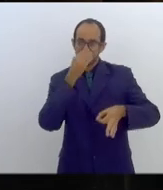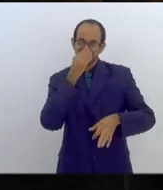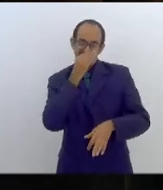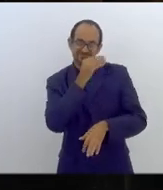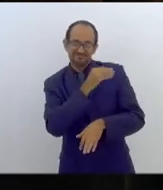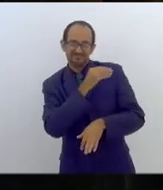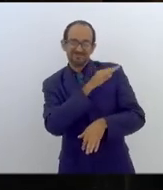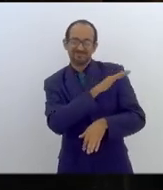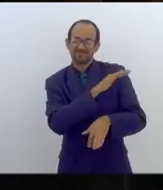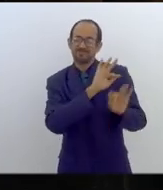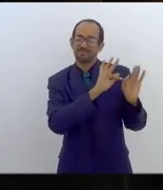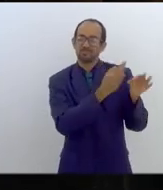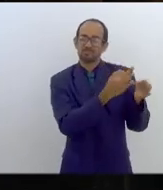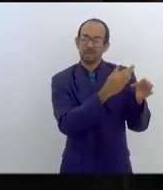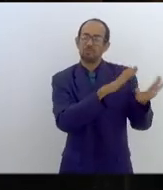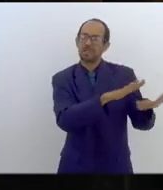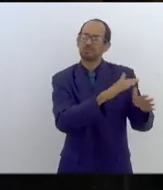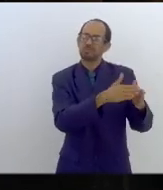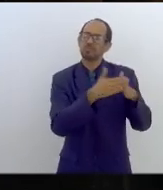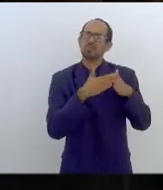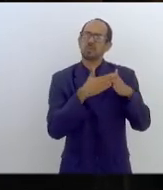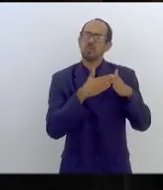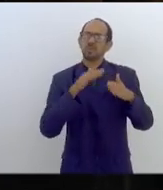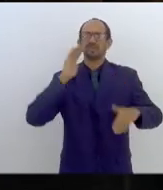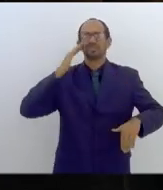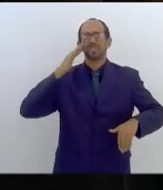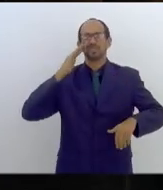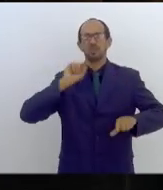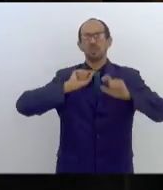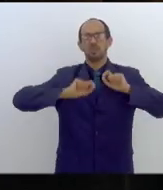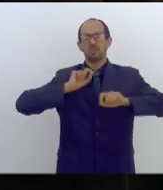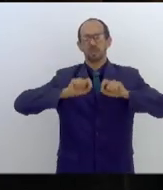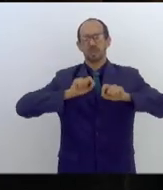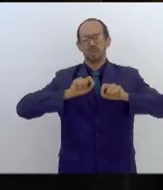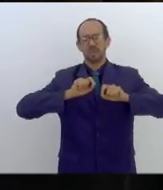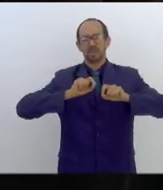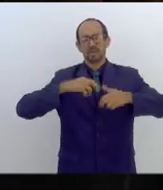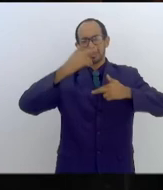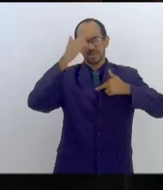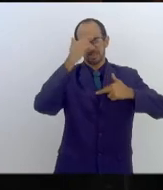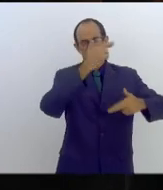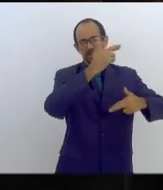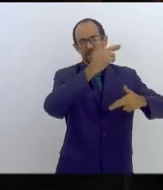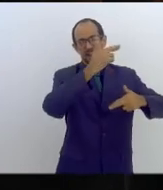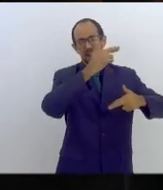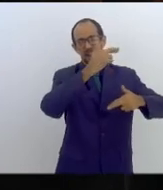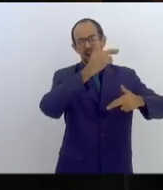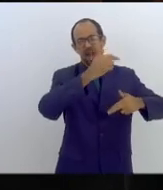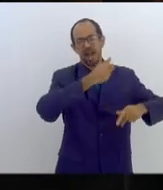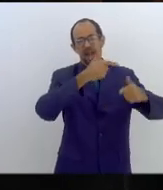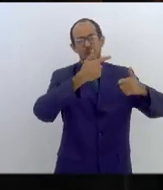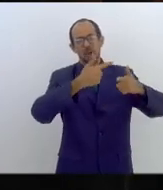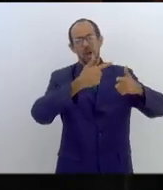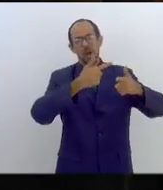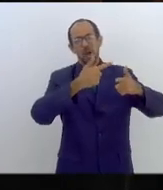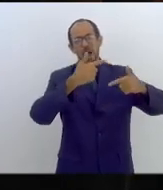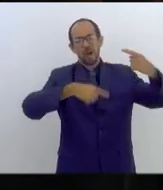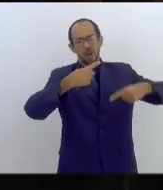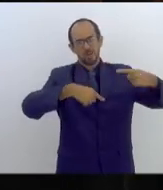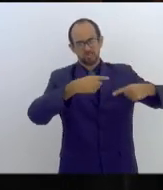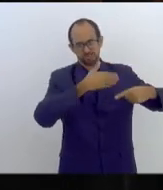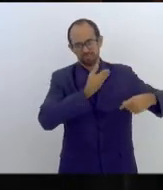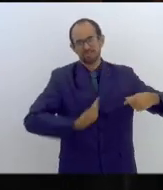mas por favor entendam servir a causa pública é mais que um trabalho é um exercício de cidadania